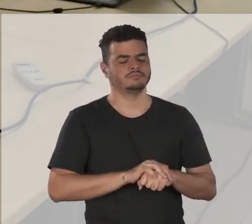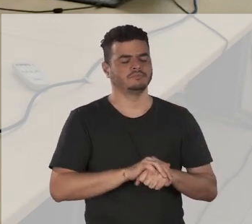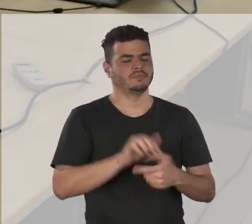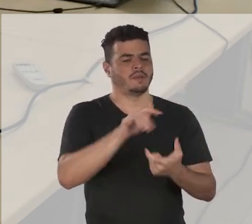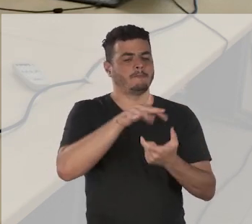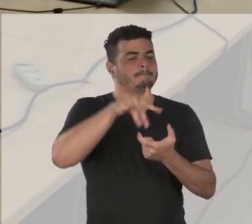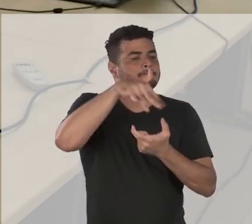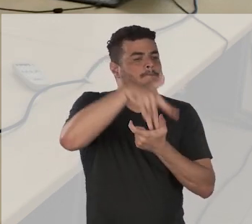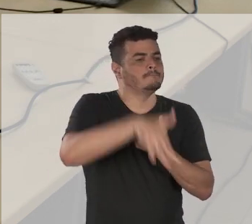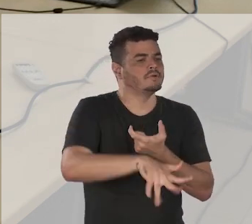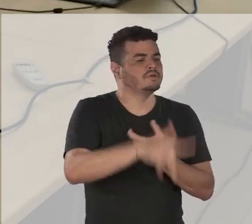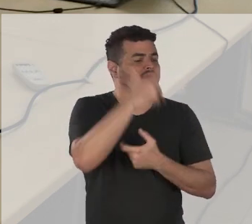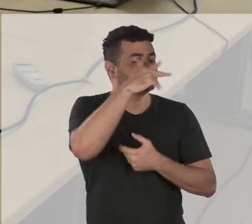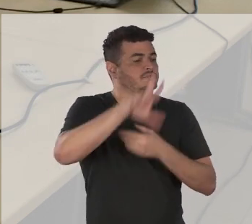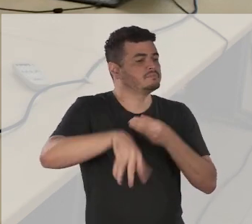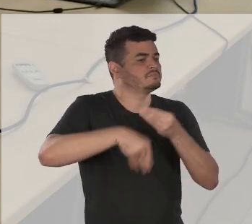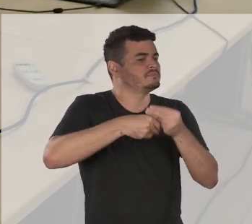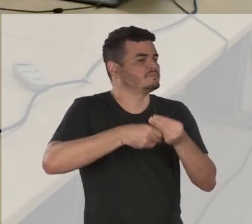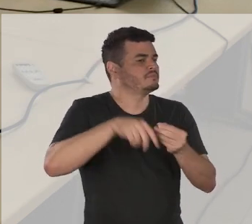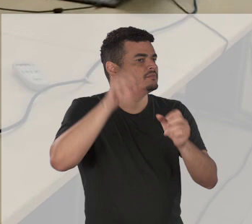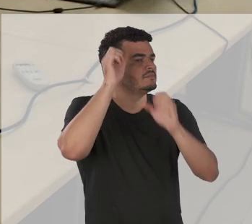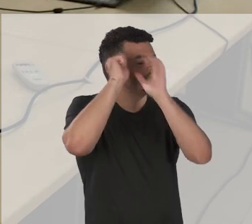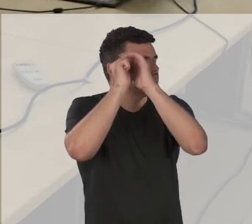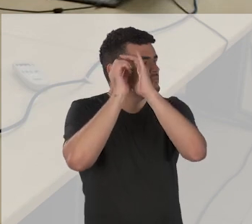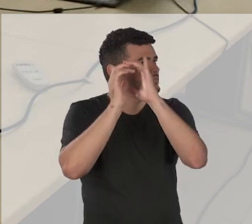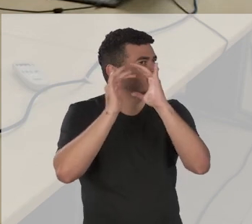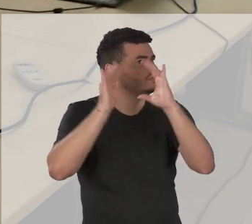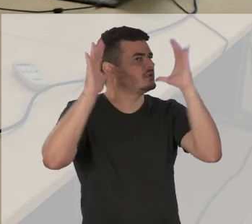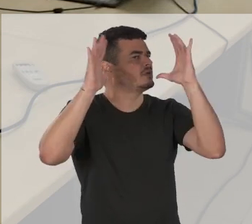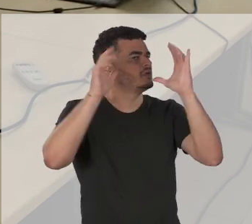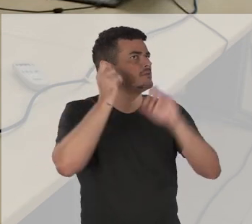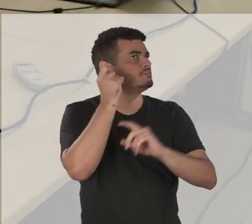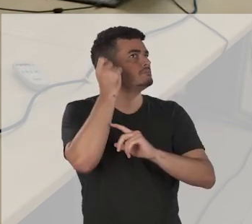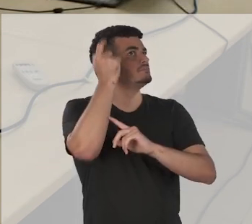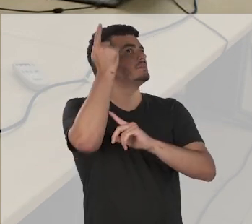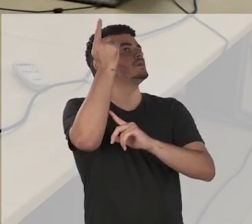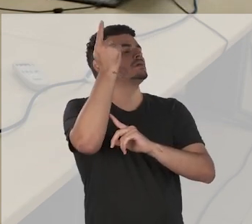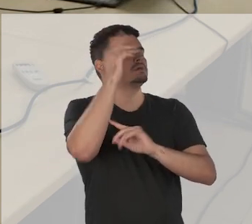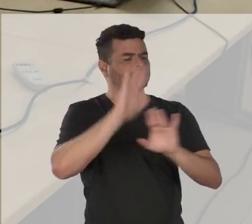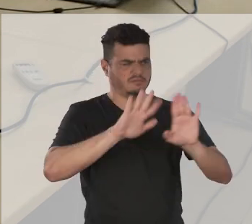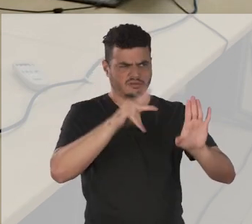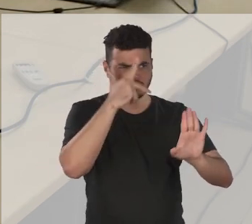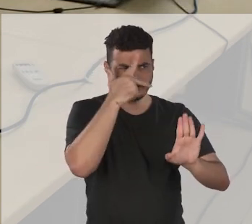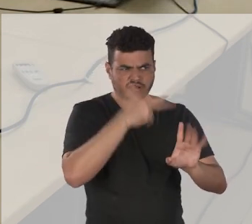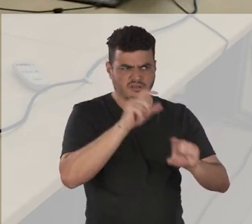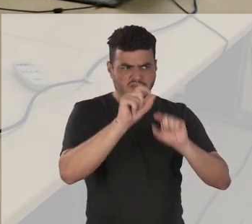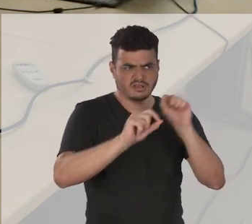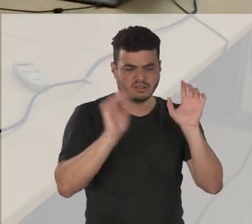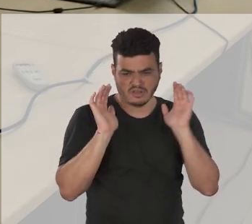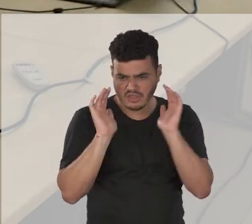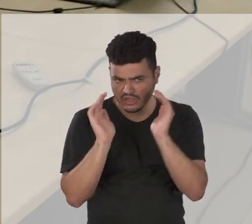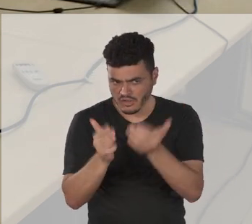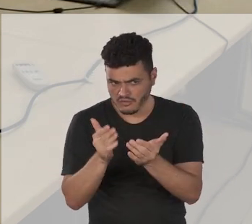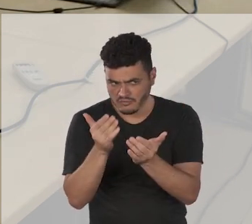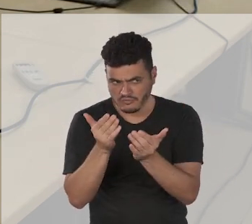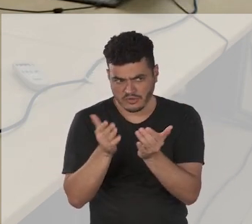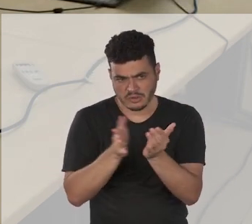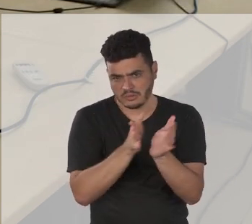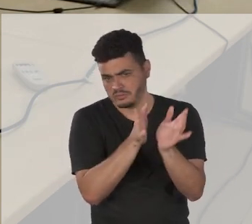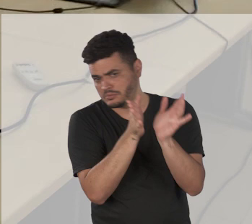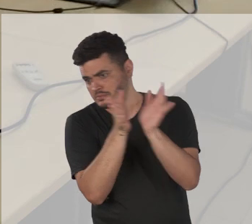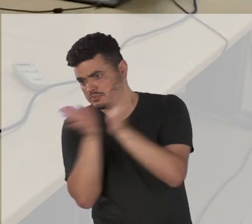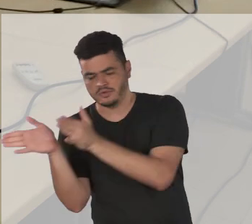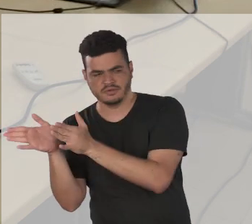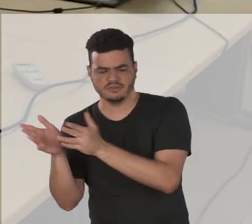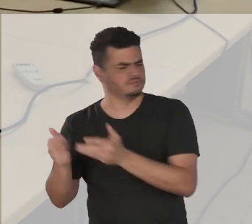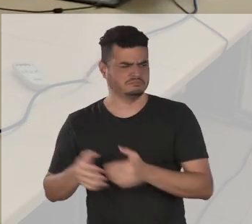multiletramento enriquece e aumenta a criatividade, mas ele não pode vir a diminuir o foco da criança? Essa